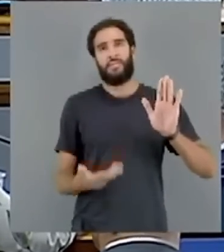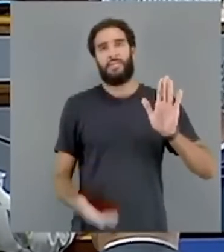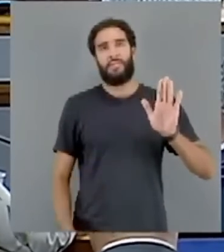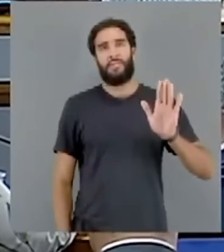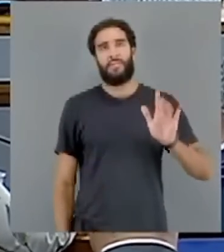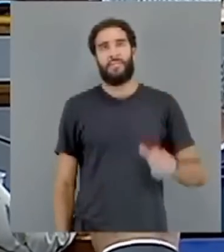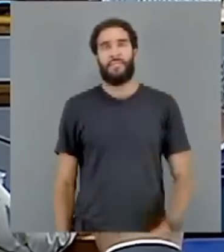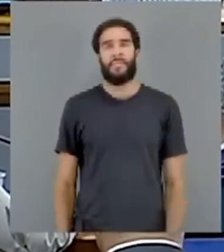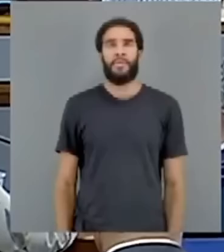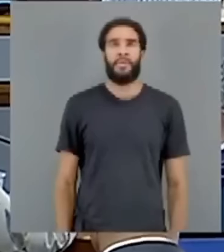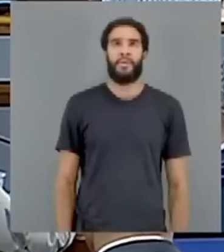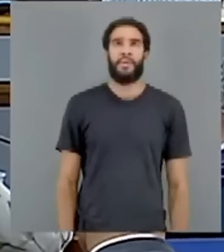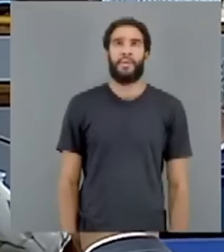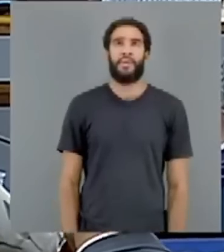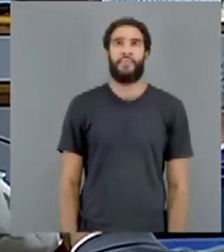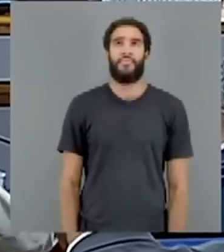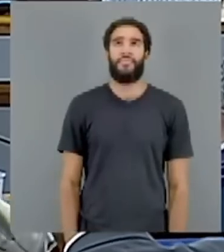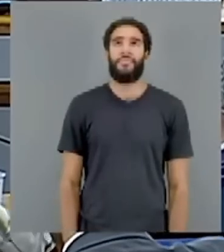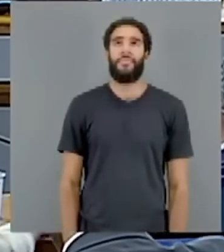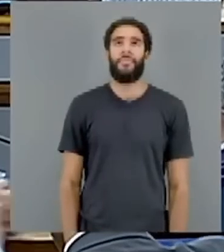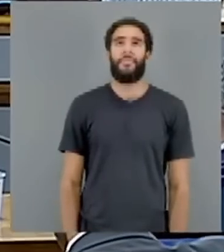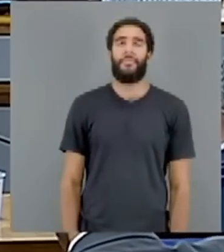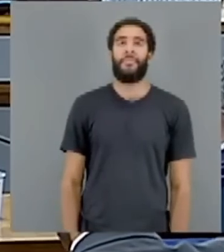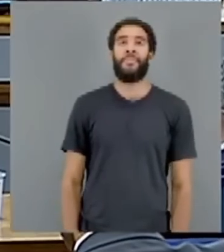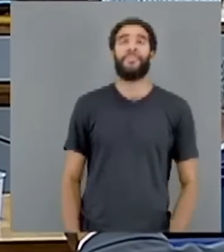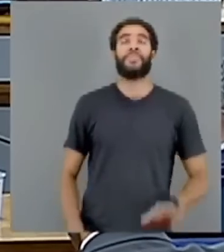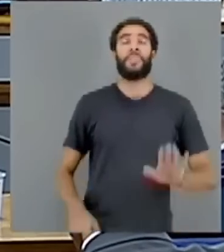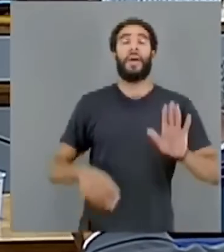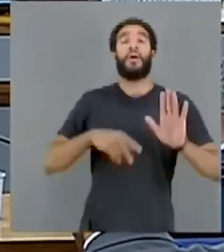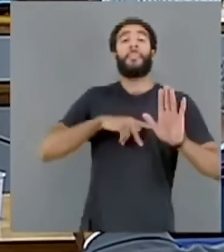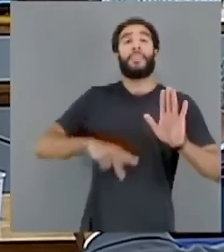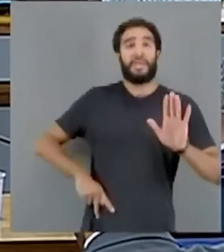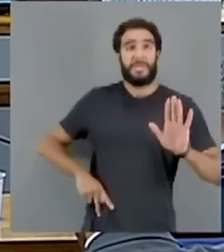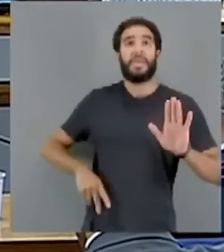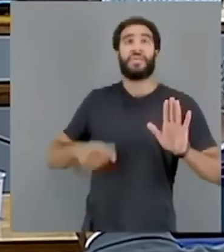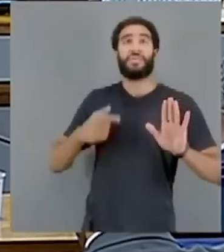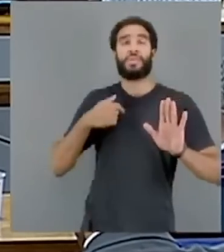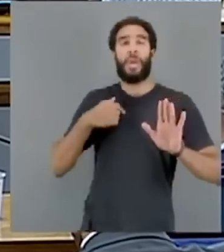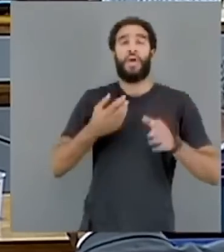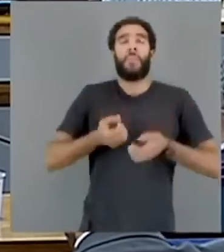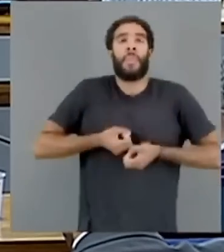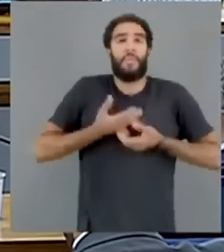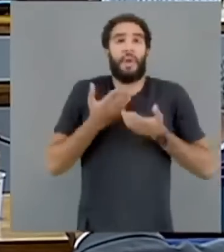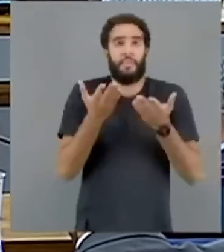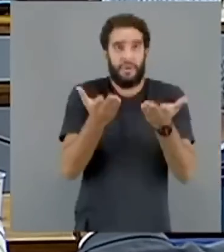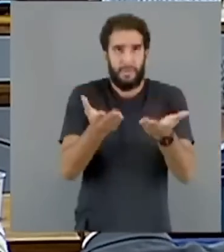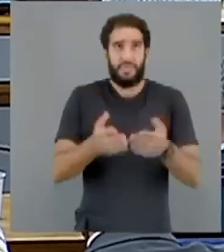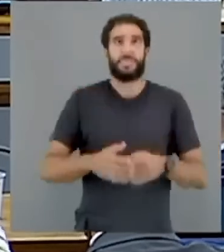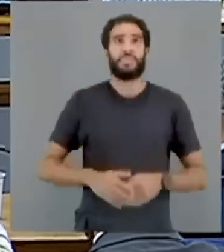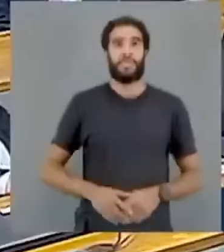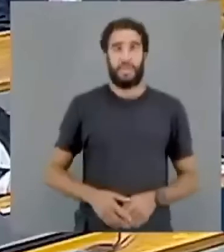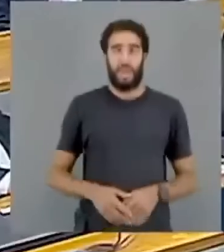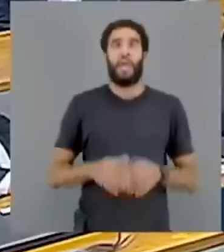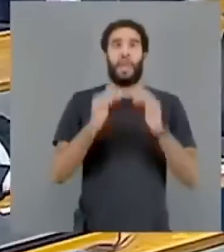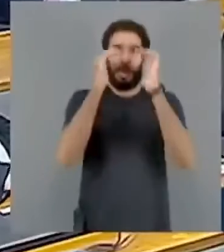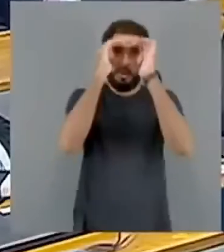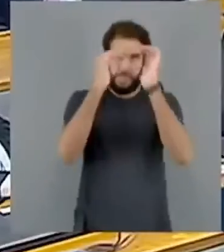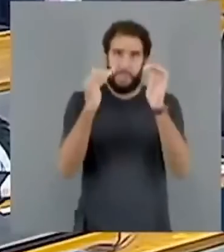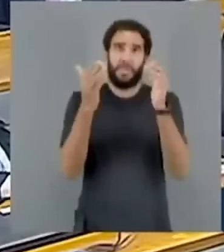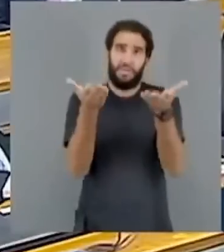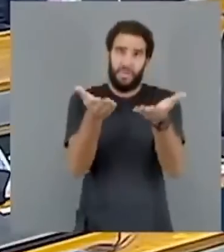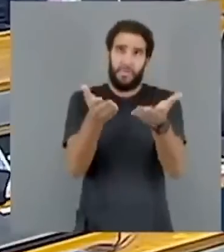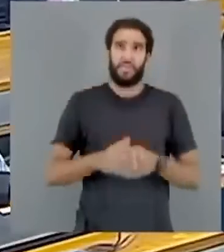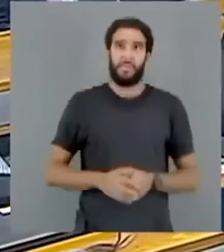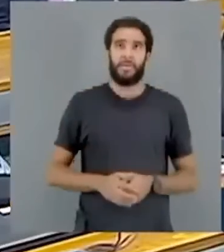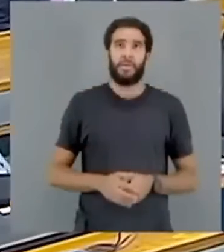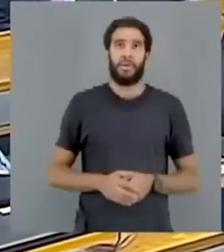termos 132, parágrafo 1º do regimento. Presidente, eu apresentei a Vossa Excelência. Deputado Rogério, só um minutinho, deputado. Em respeito à Vossa Excelência. Deputado